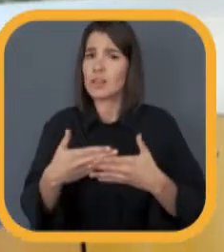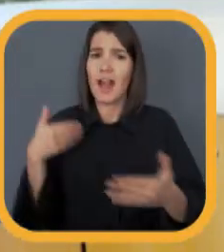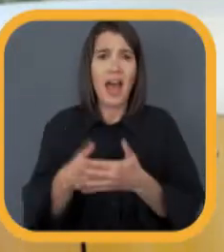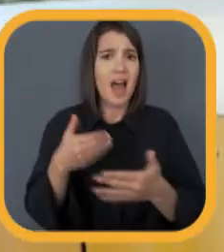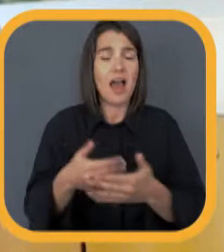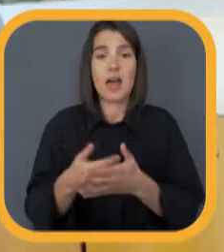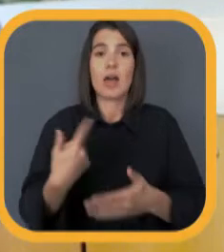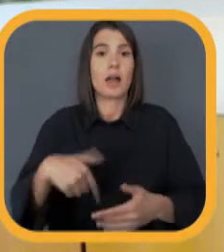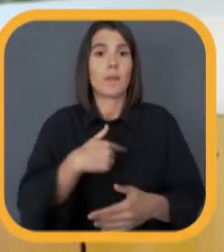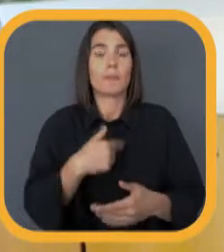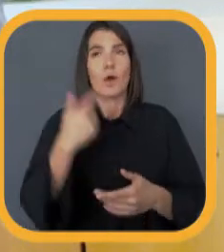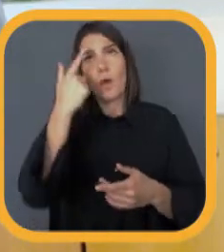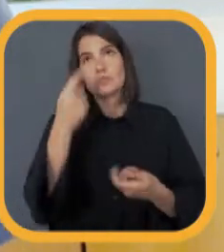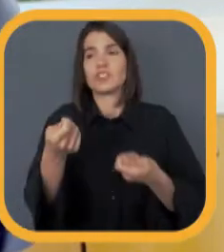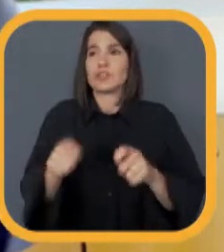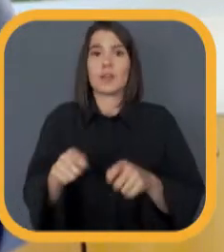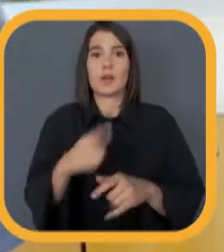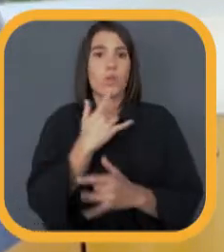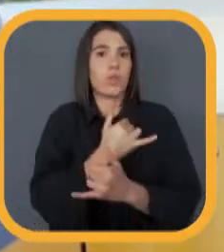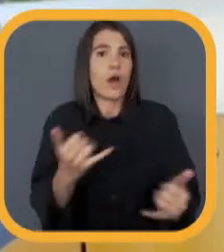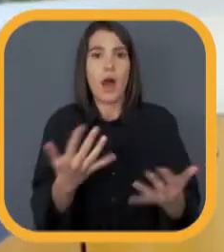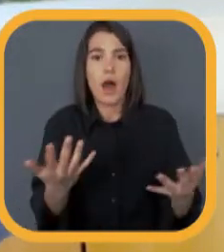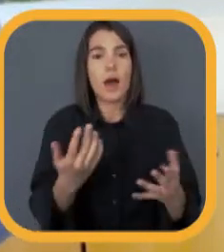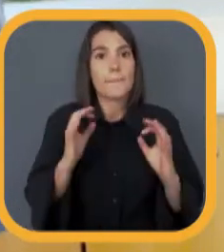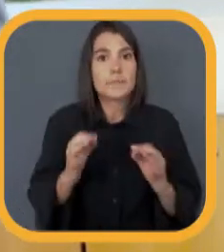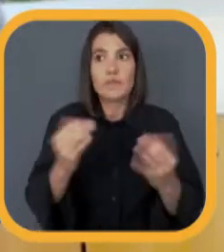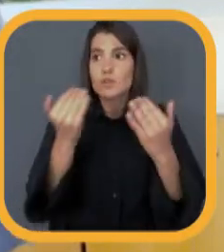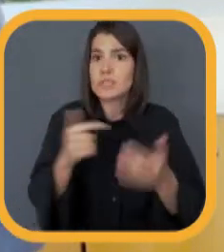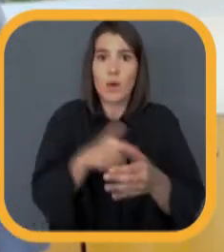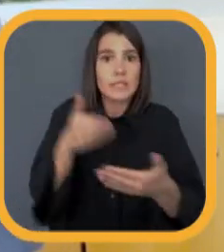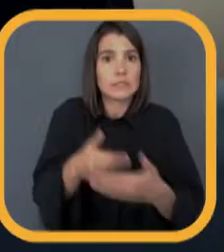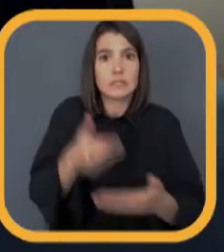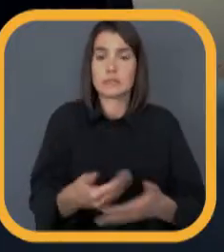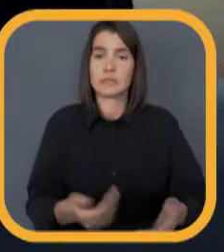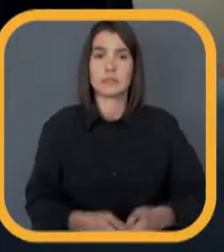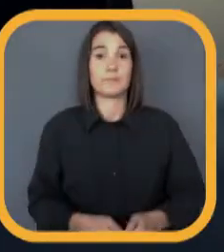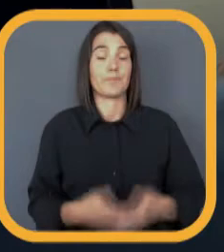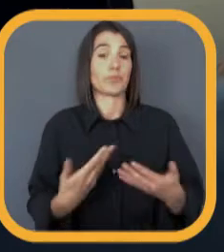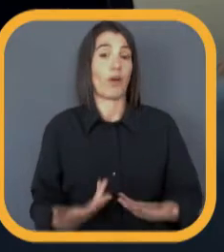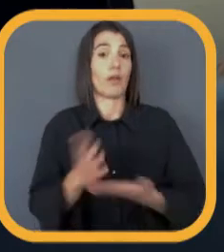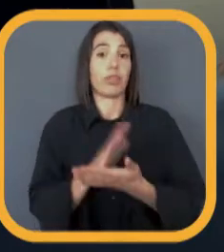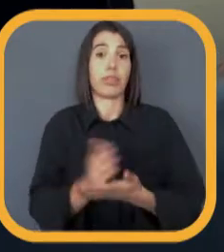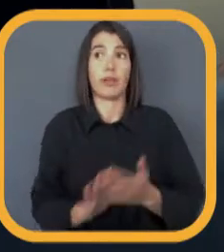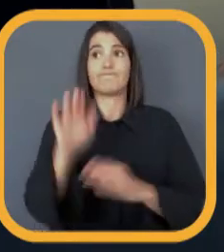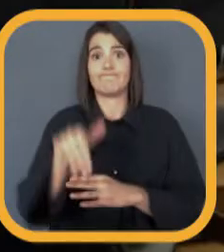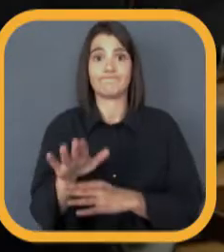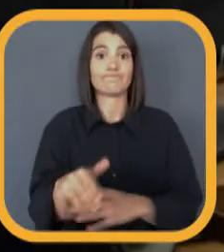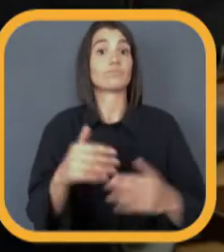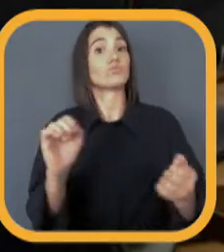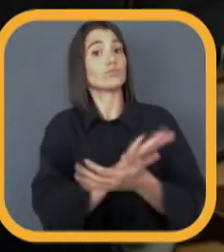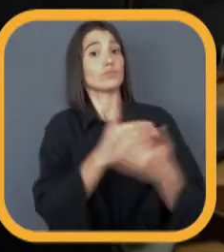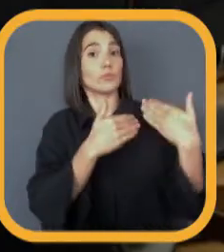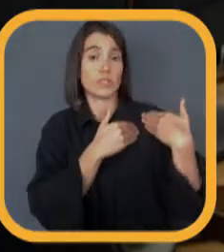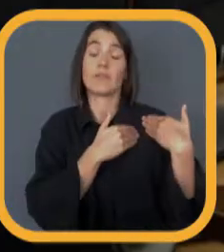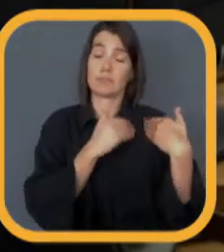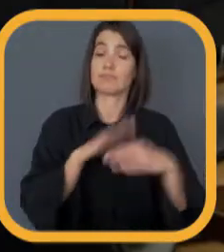e nós basicamente não conseguíamos desligar porque tínhamos de estar sempre em cima. No momento em que tudo é incerto, a responsabilidade